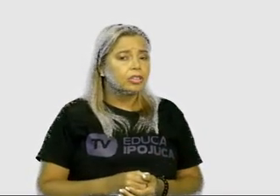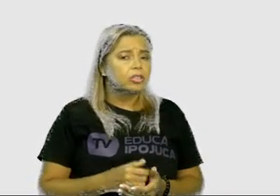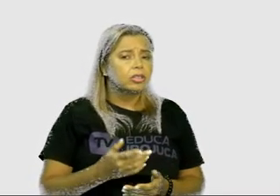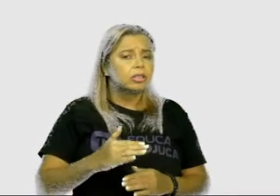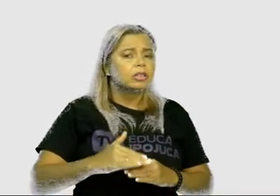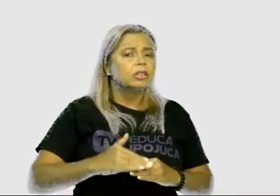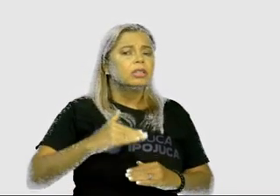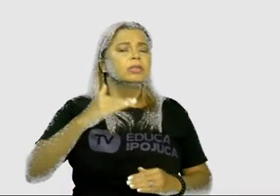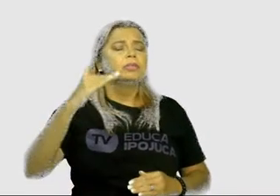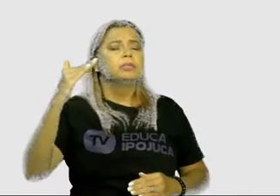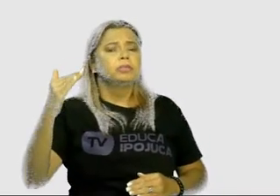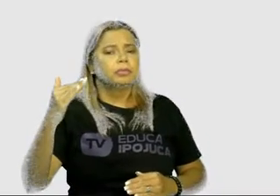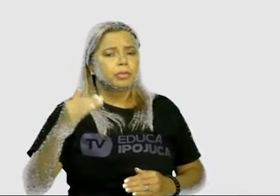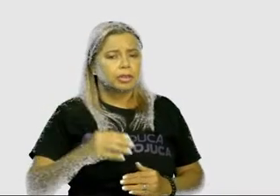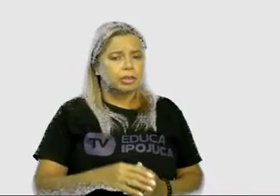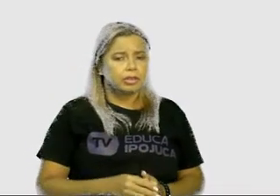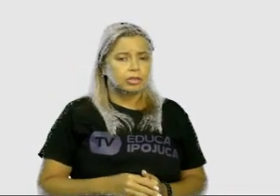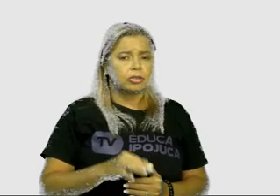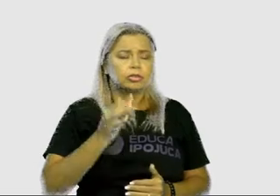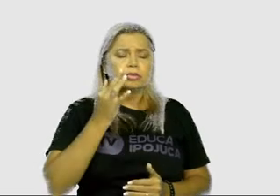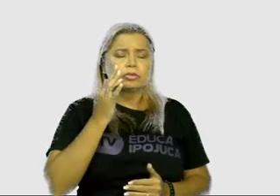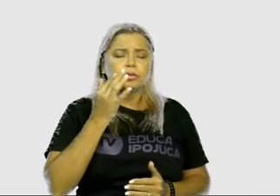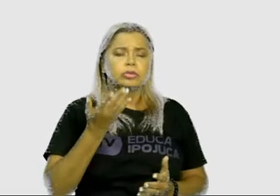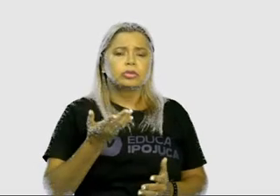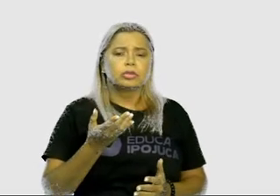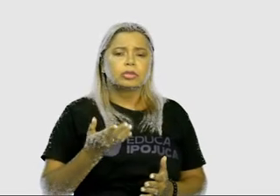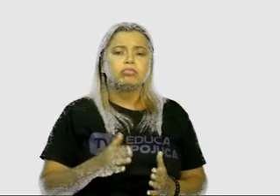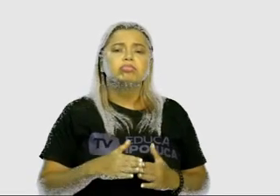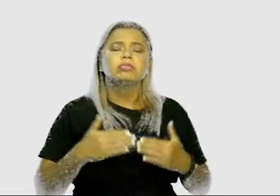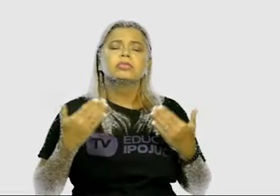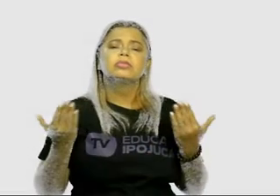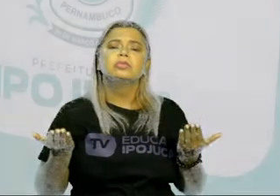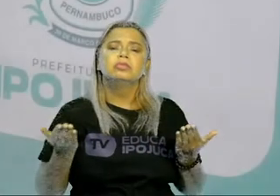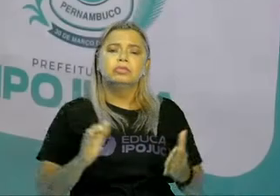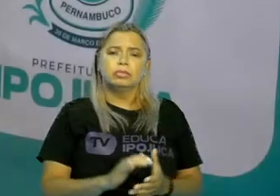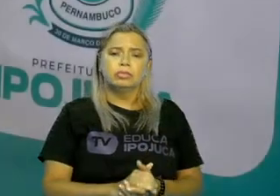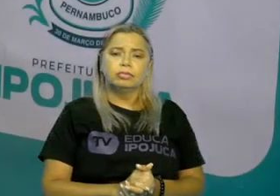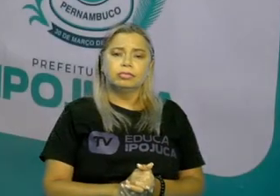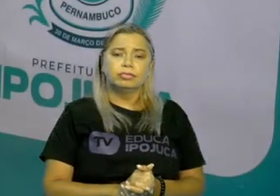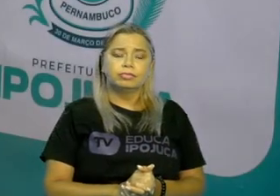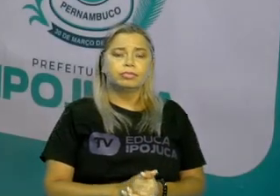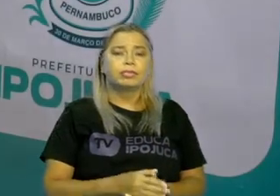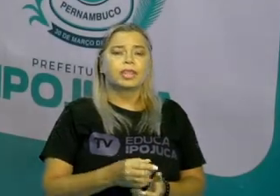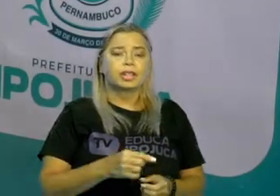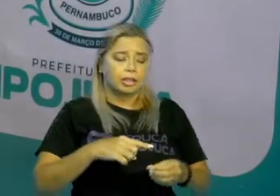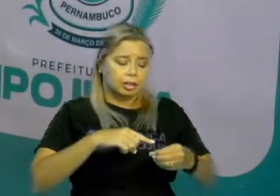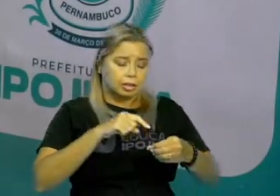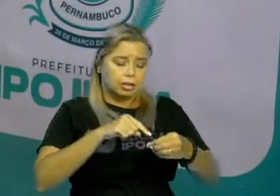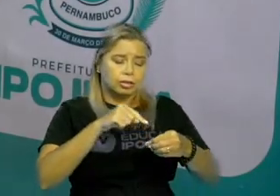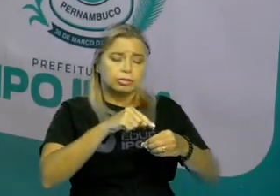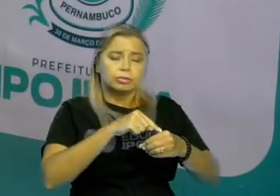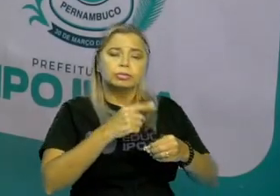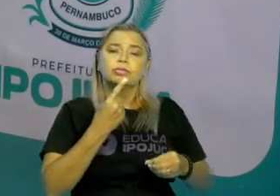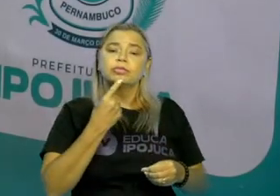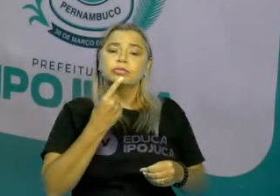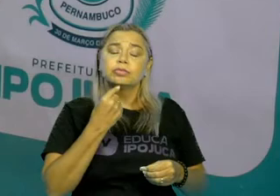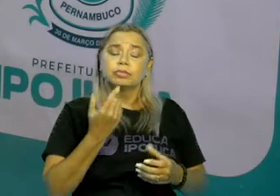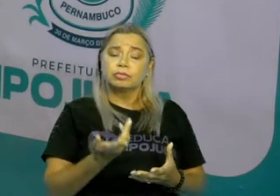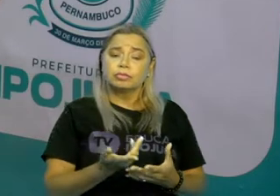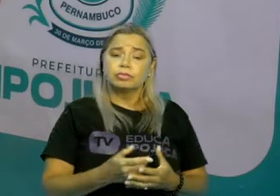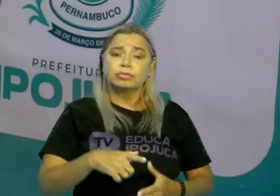mais? Qual é que teve maior quantidade? Foi o morango com 15 quantidades.